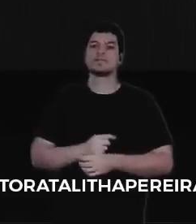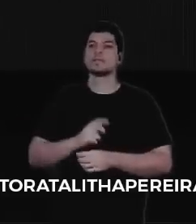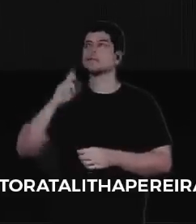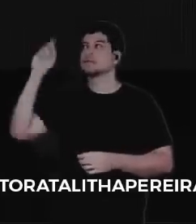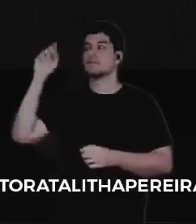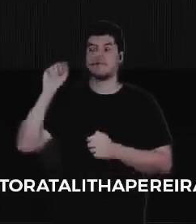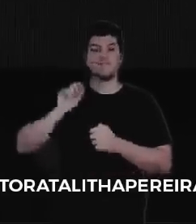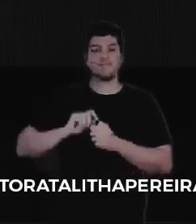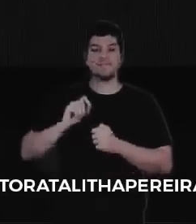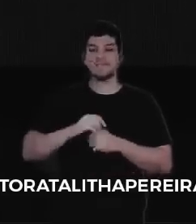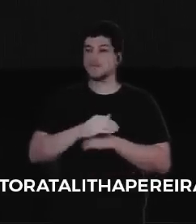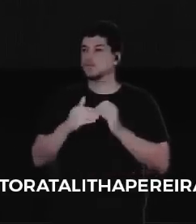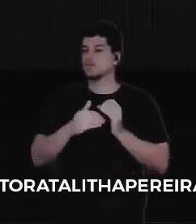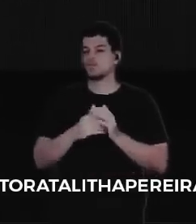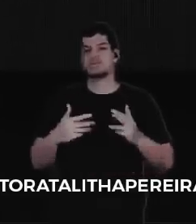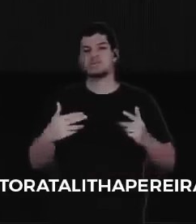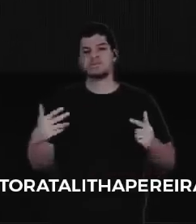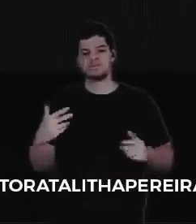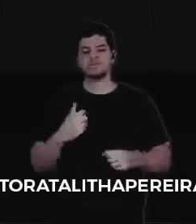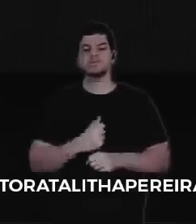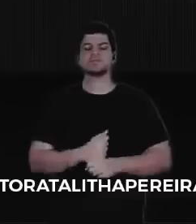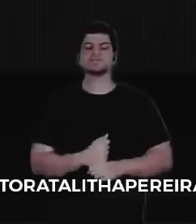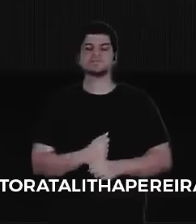mais ele fará.